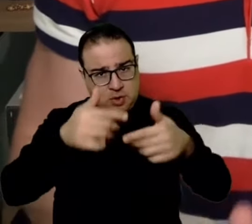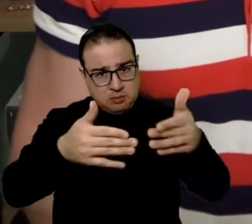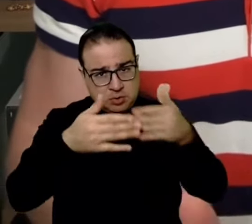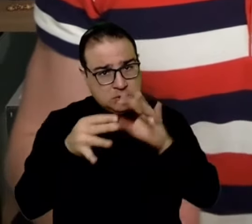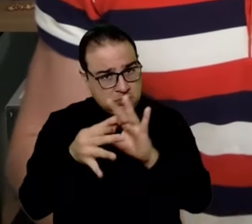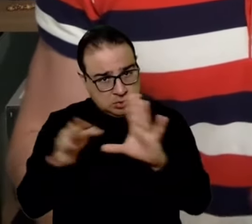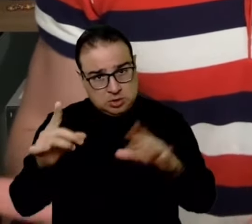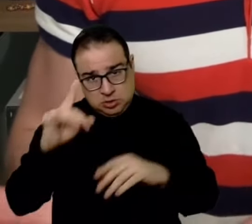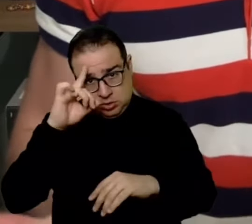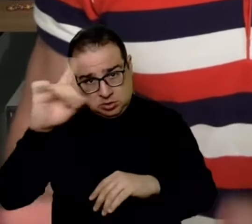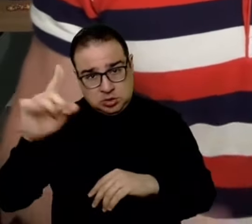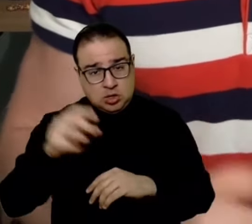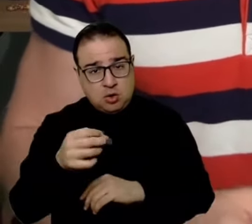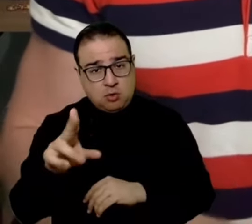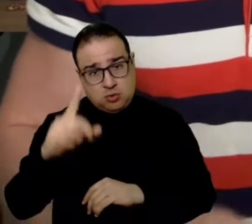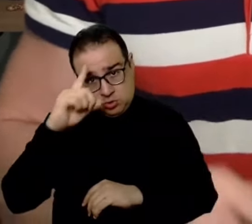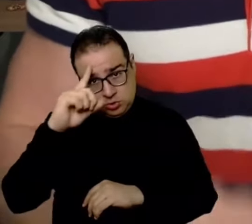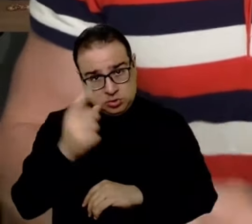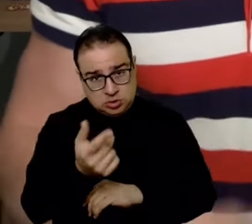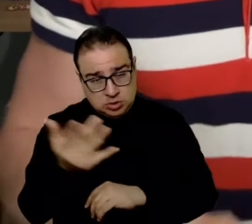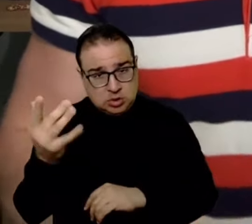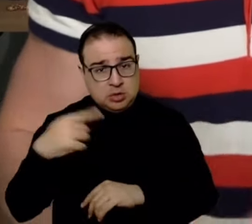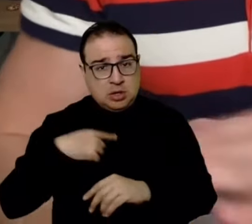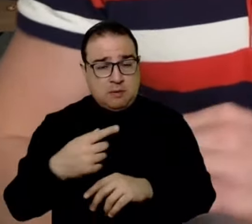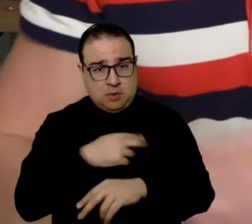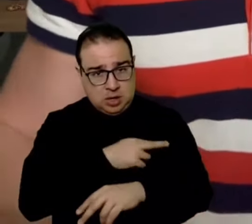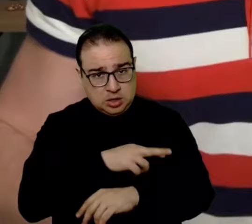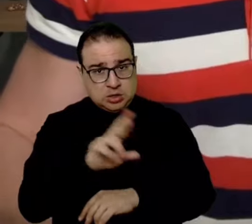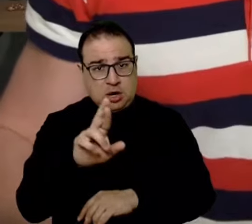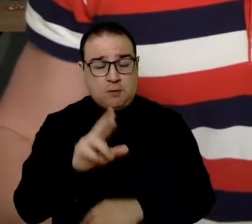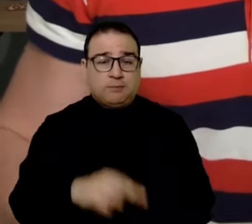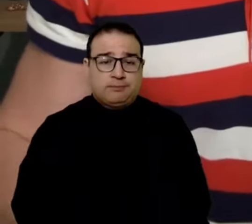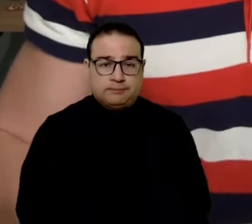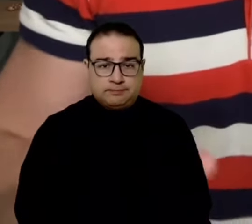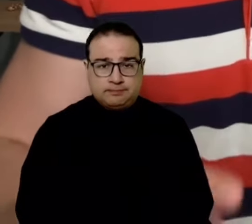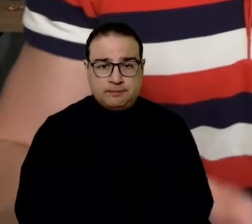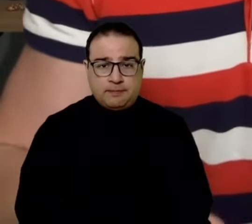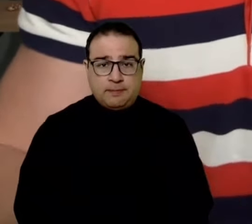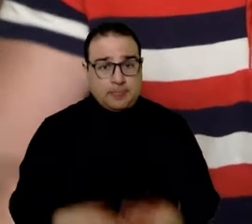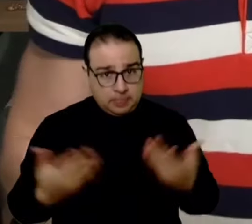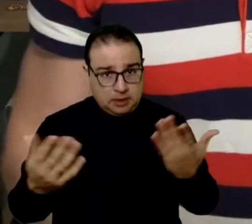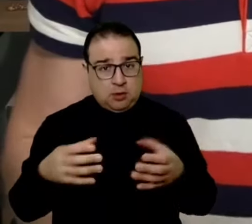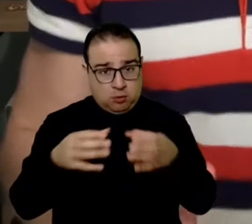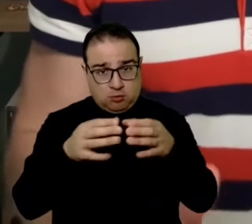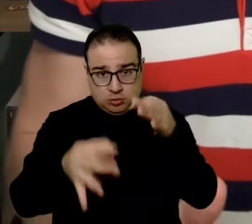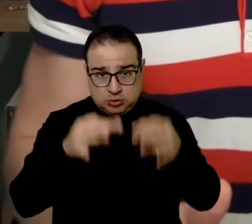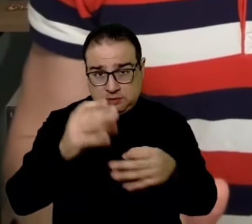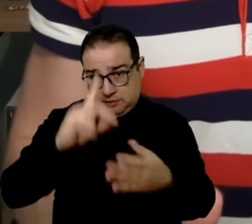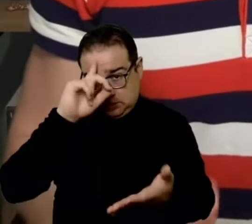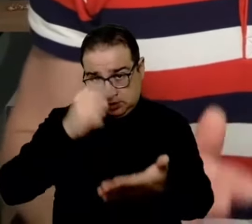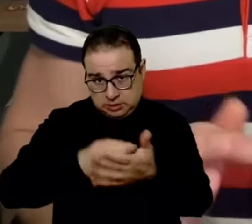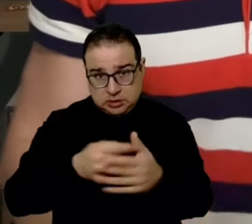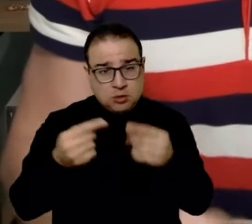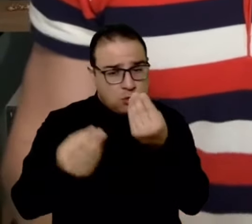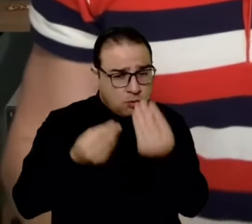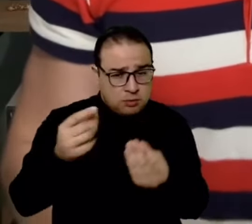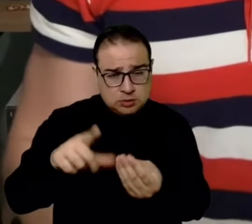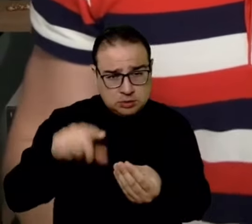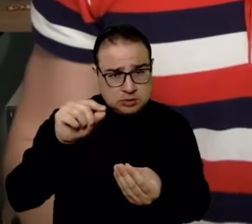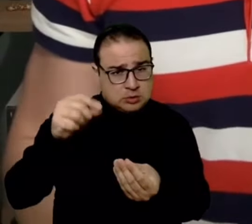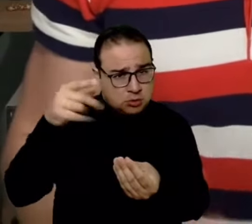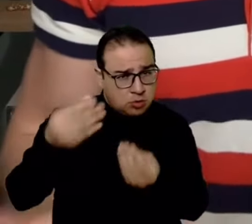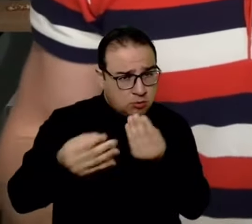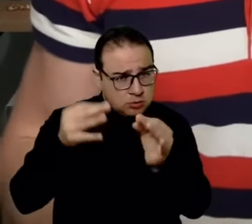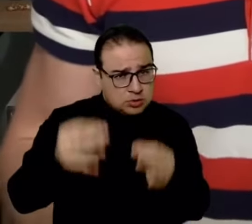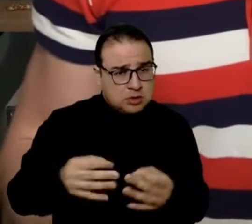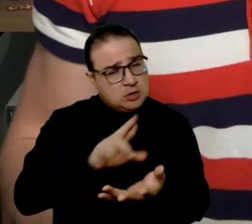Trabalho para pedir a liberação do dia ou dos dias em virtude de razões religiosas. O Judiciário vai decidir a